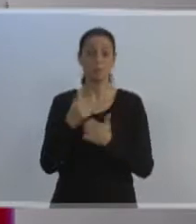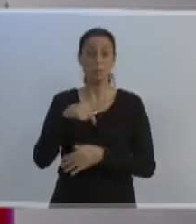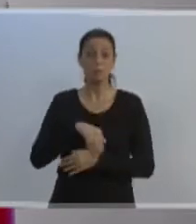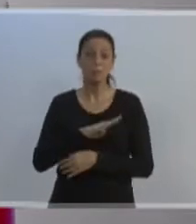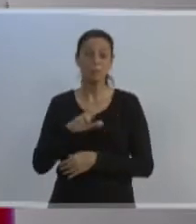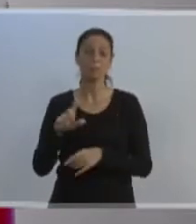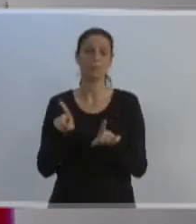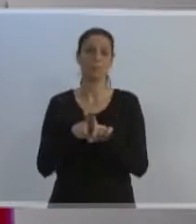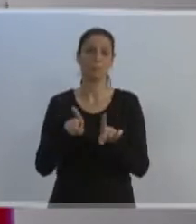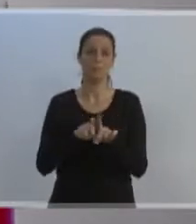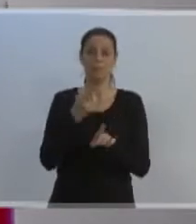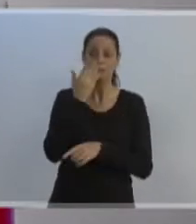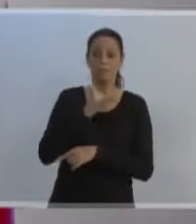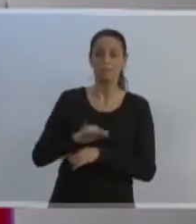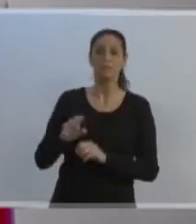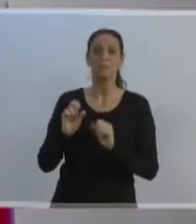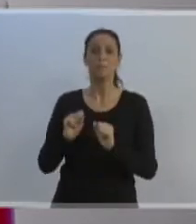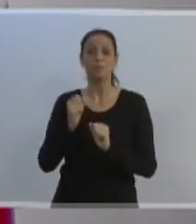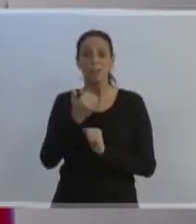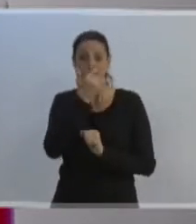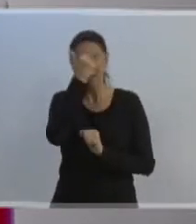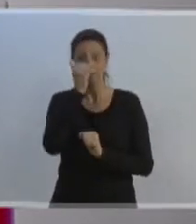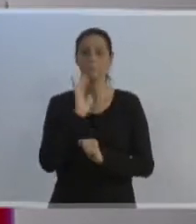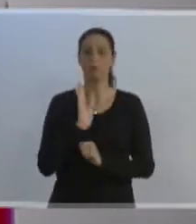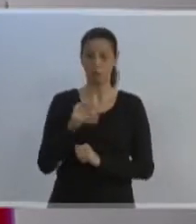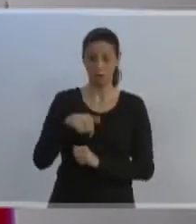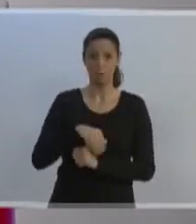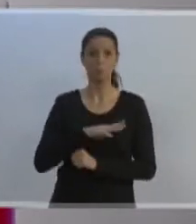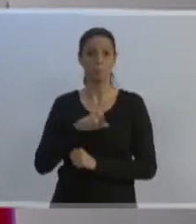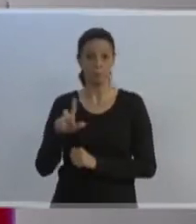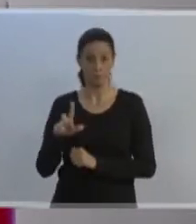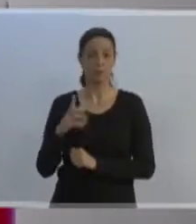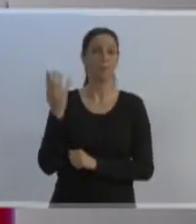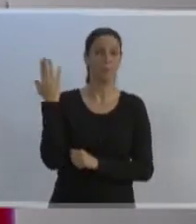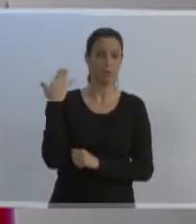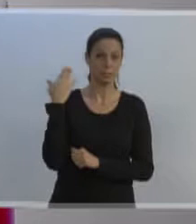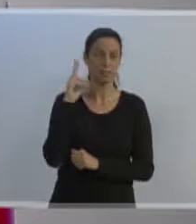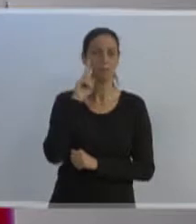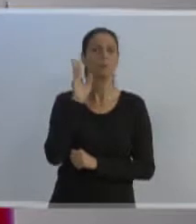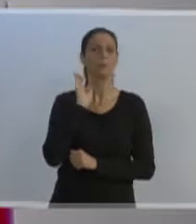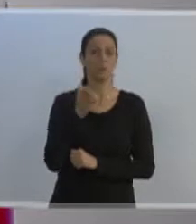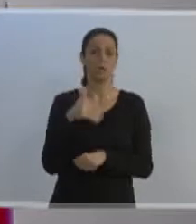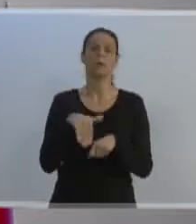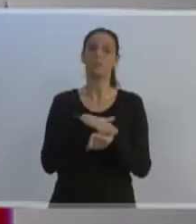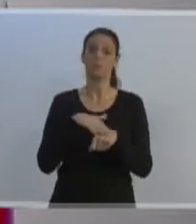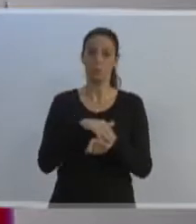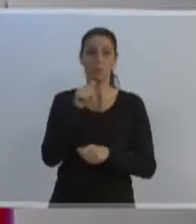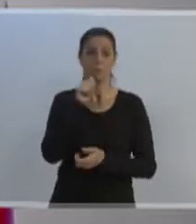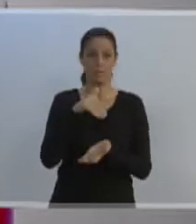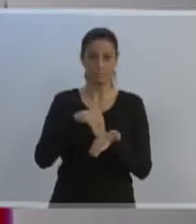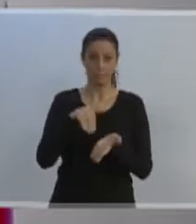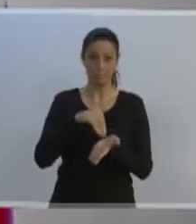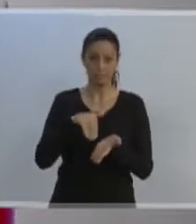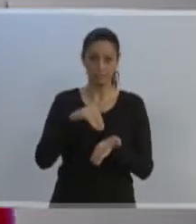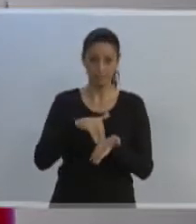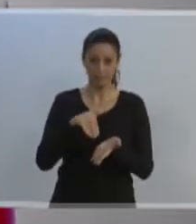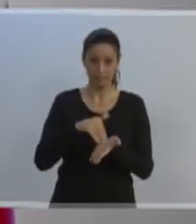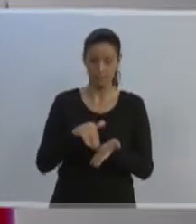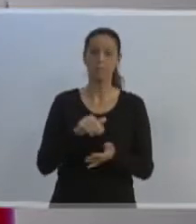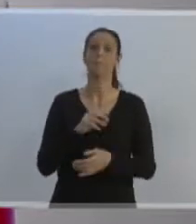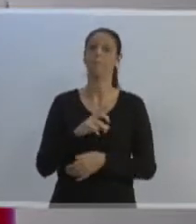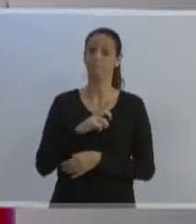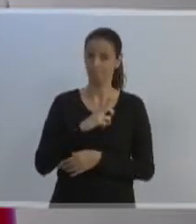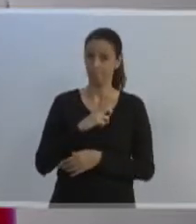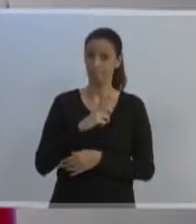às nossas crianças. Já houve aqui em Blumenau, e na época eu falei com a nossa secretária de Educação, houve em